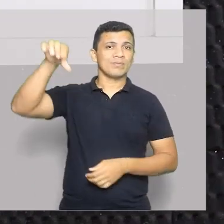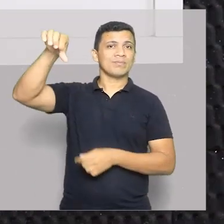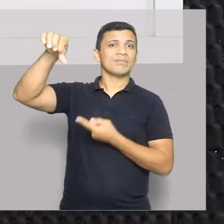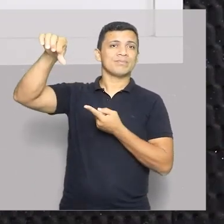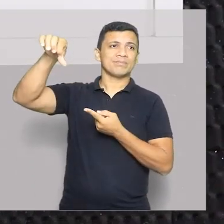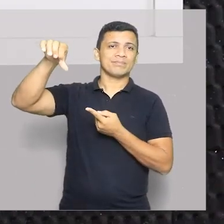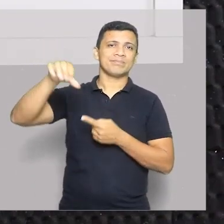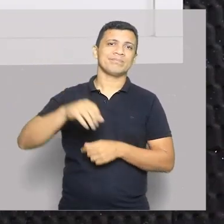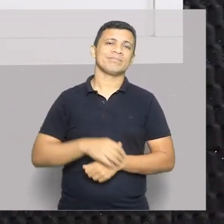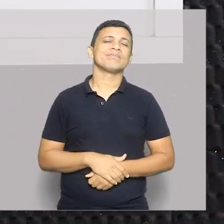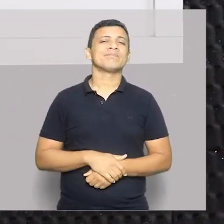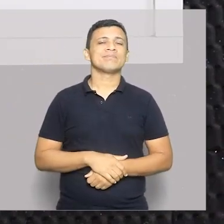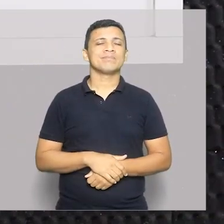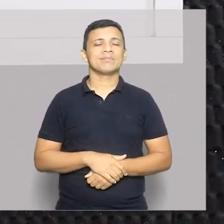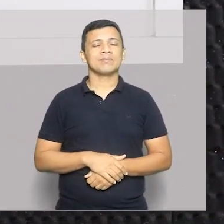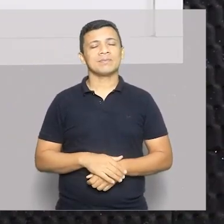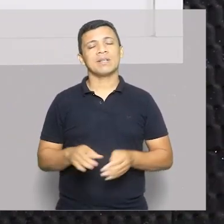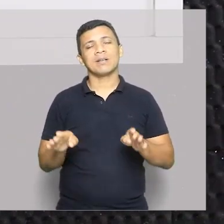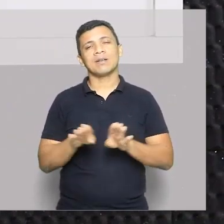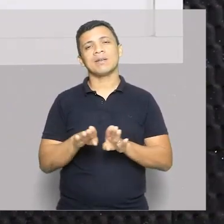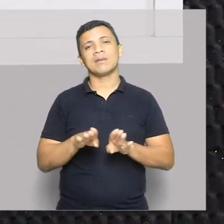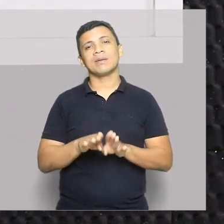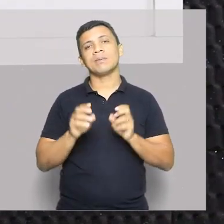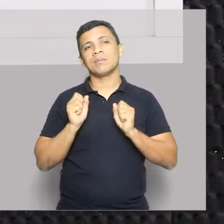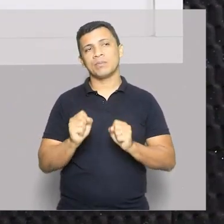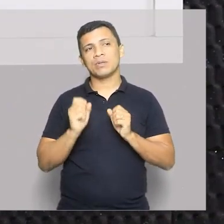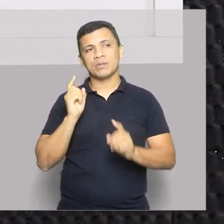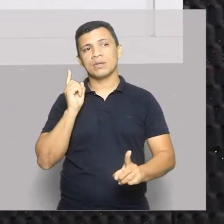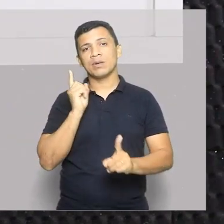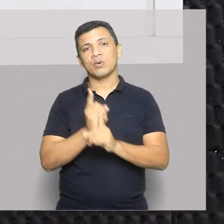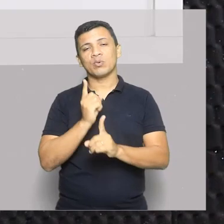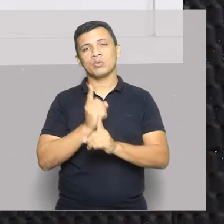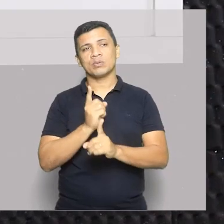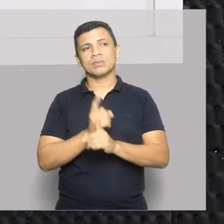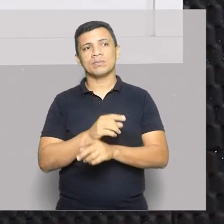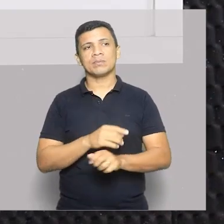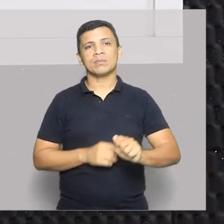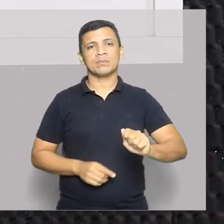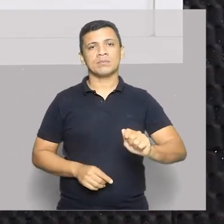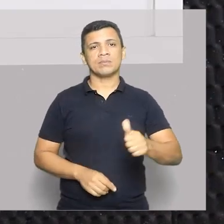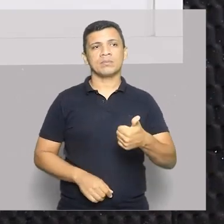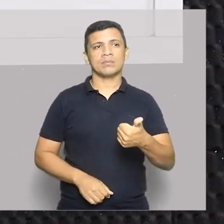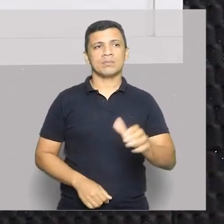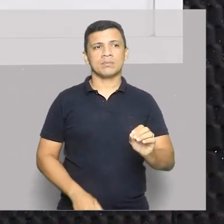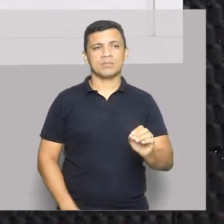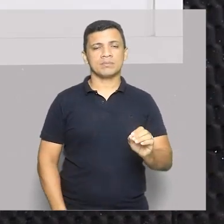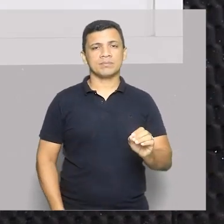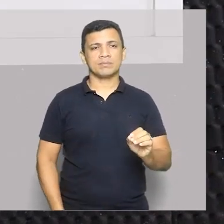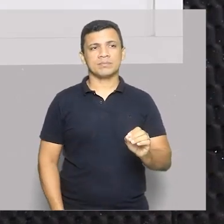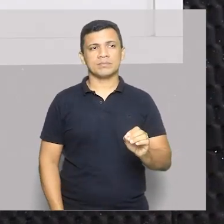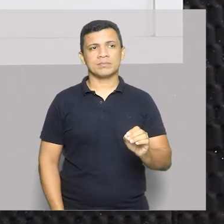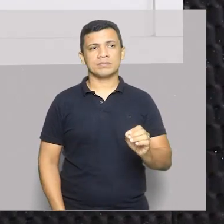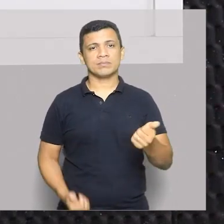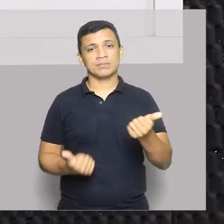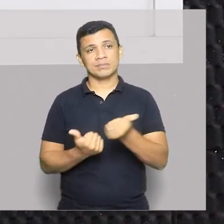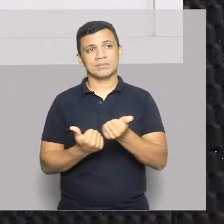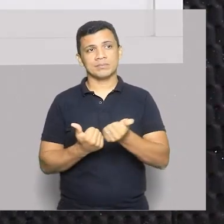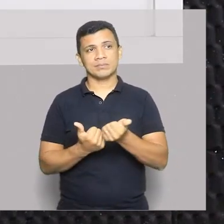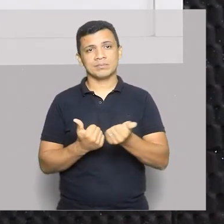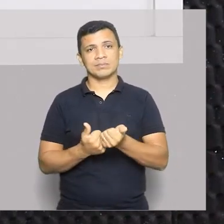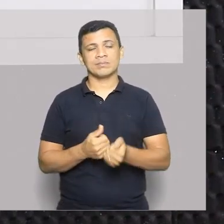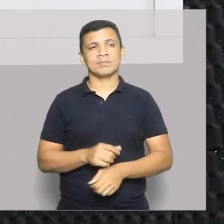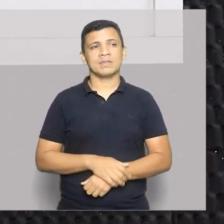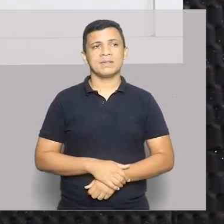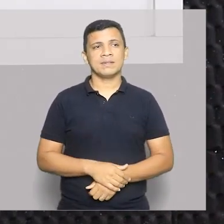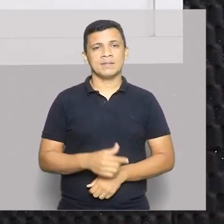Certo? E aí você pode aqui encontrar o 10º termo substituindo.